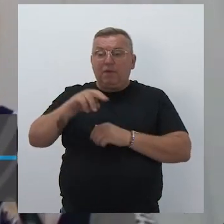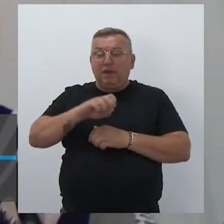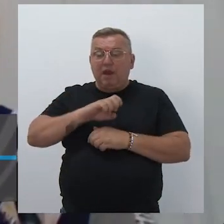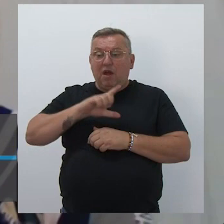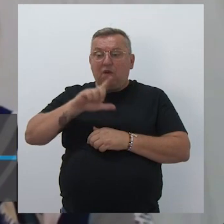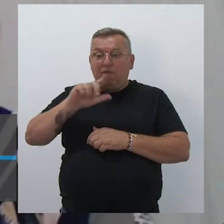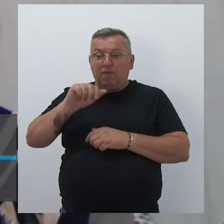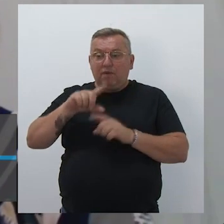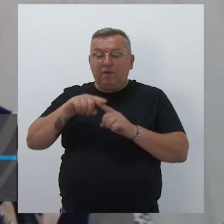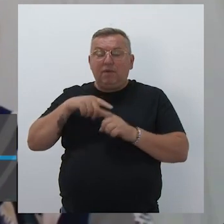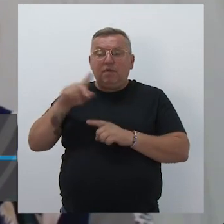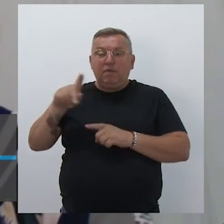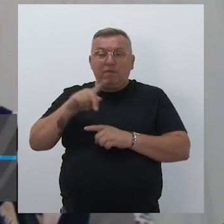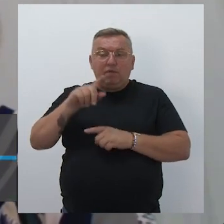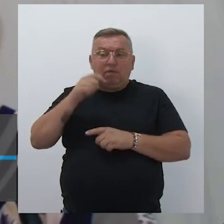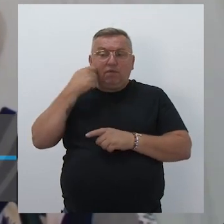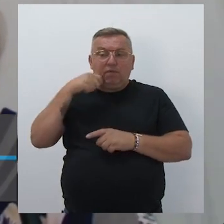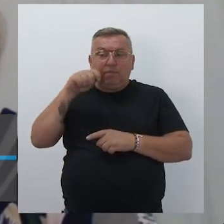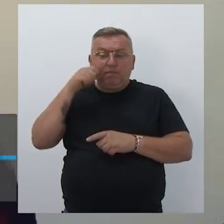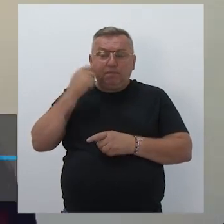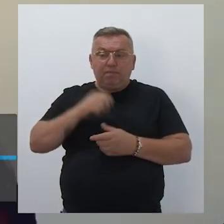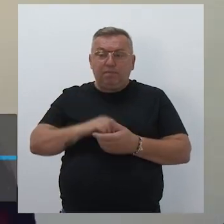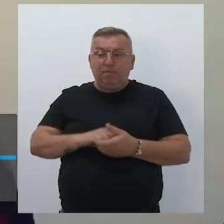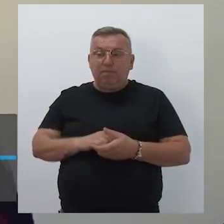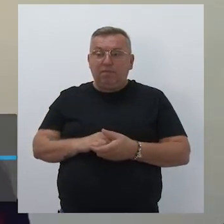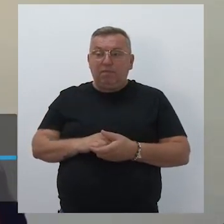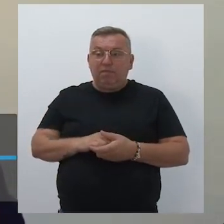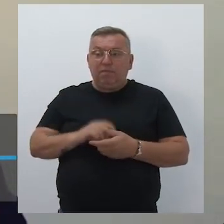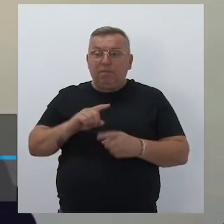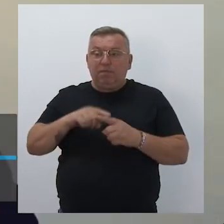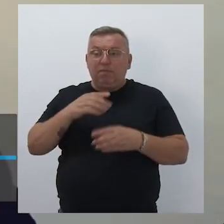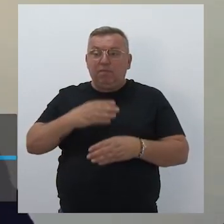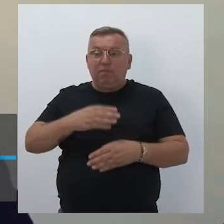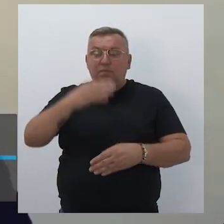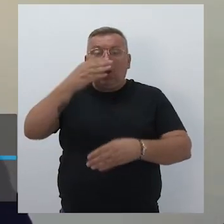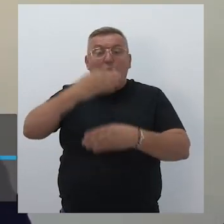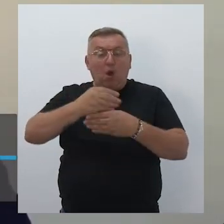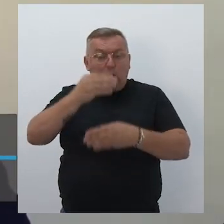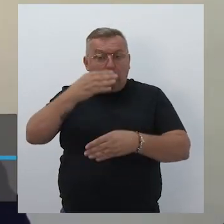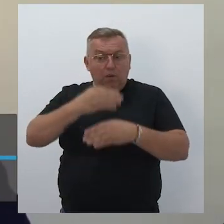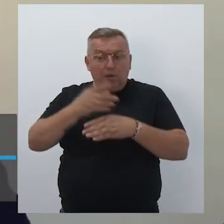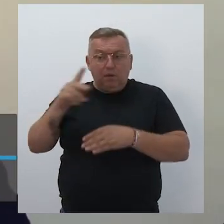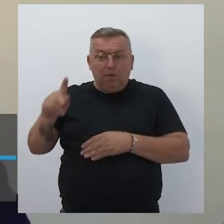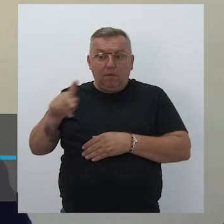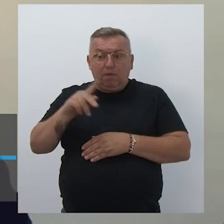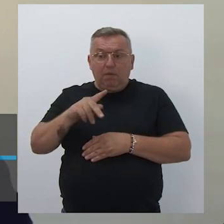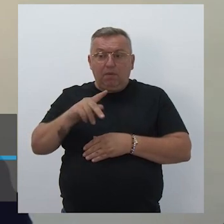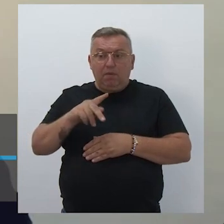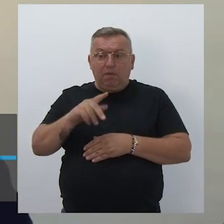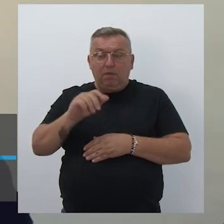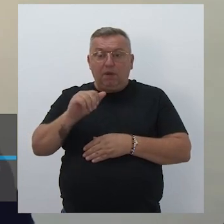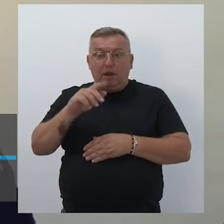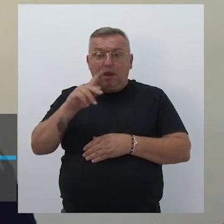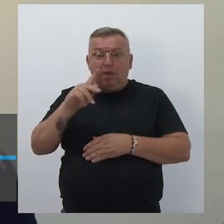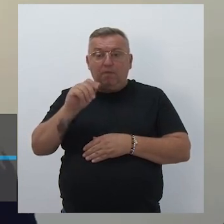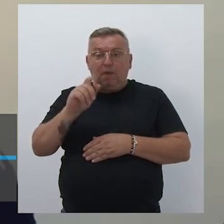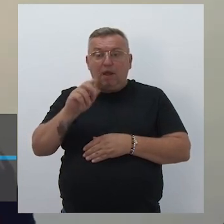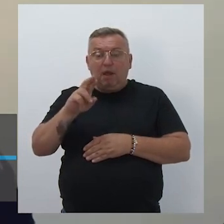da preocupação com os vestibulares. Não, então, complementando aqui, tem uma dúvida da professora